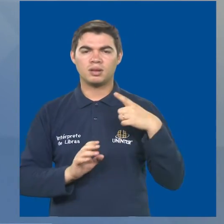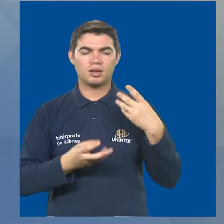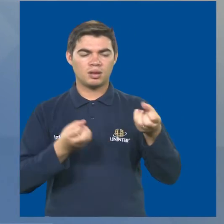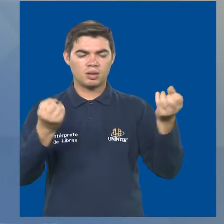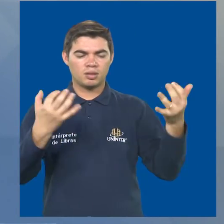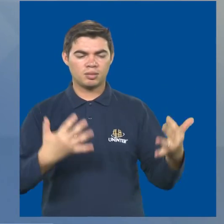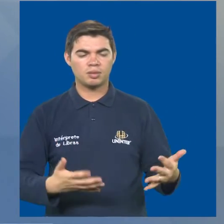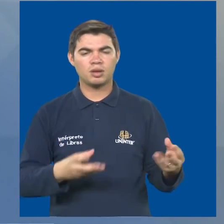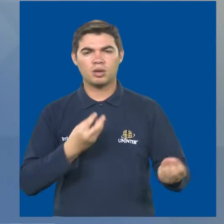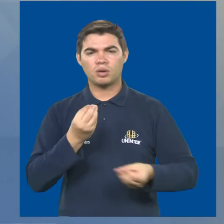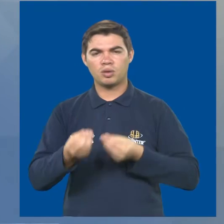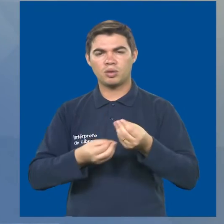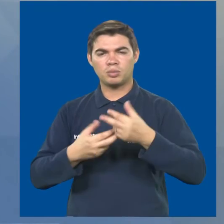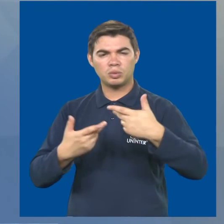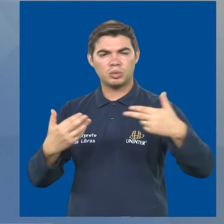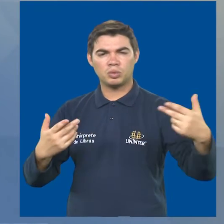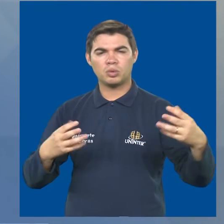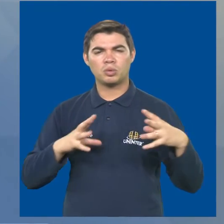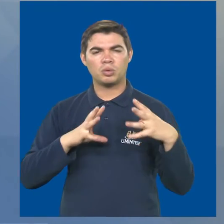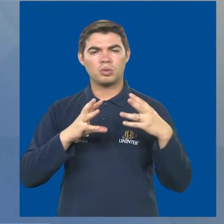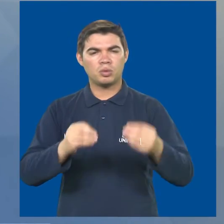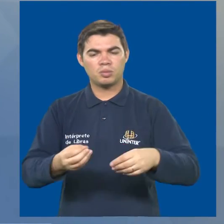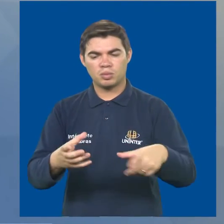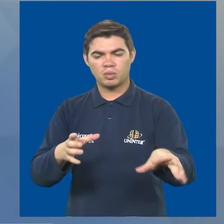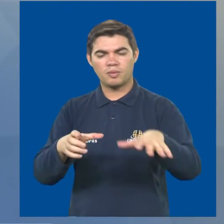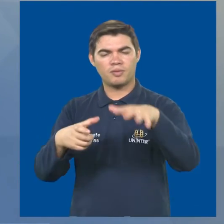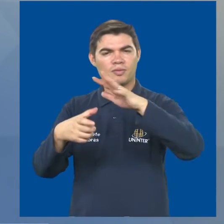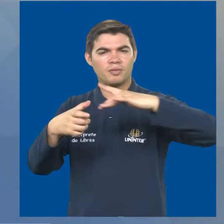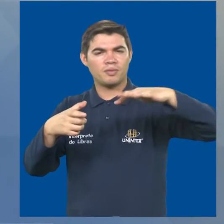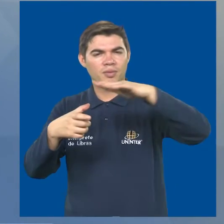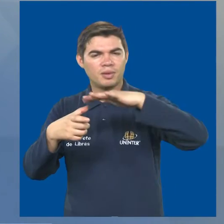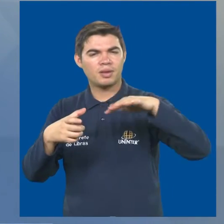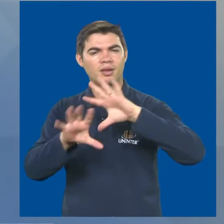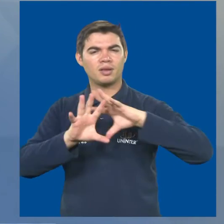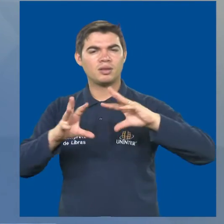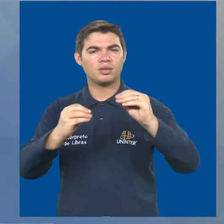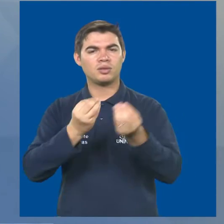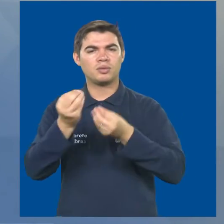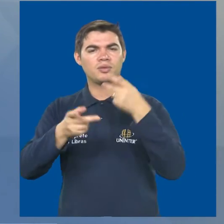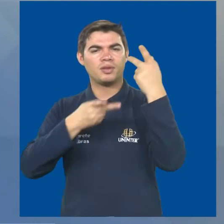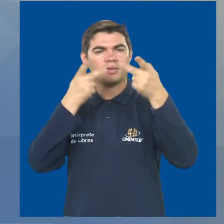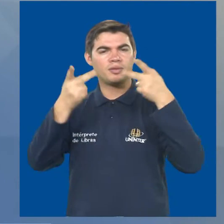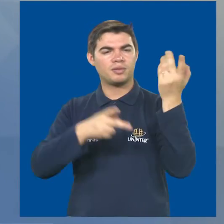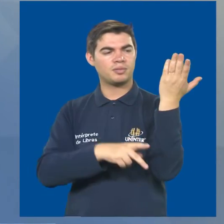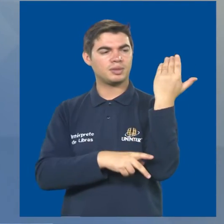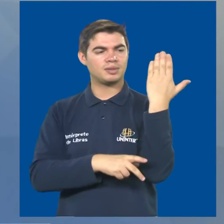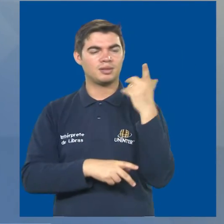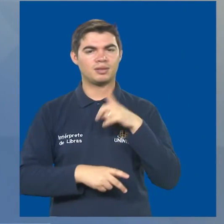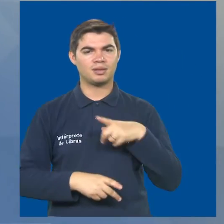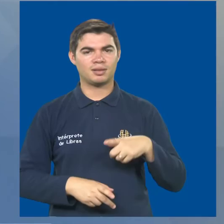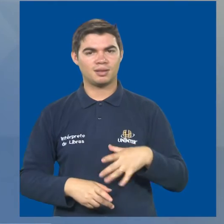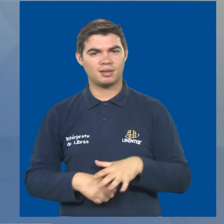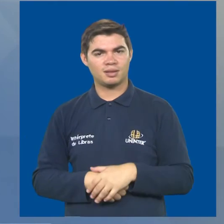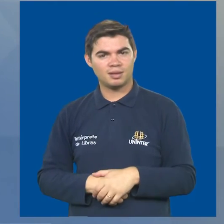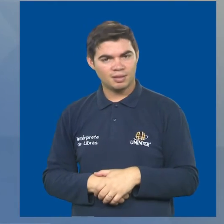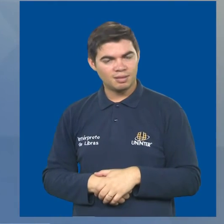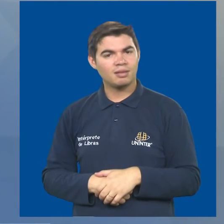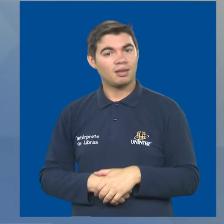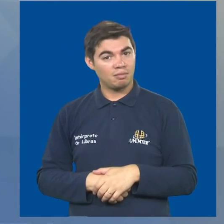conta de todo o vernáculo de todo o vocabulário que se falava né é a